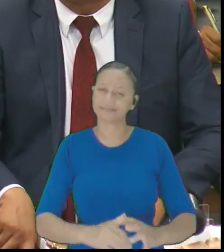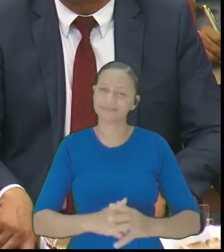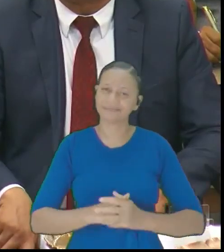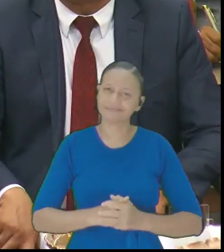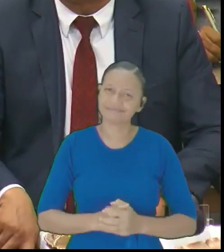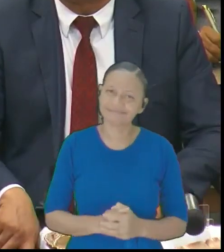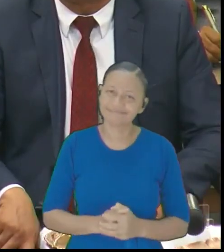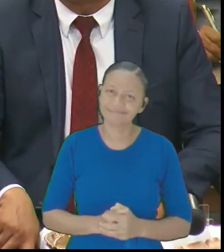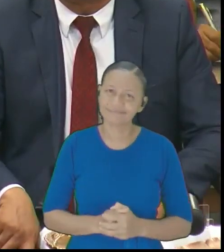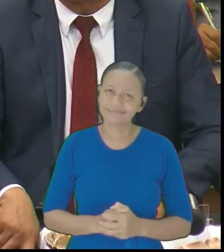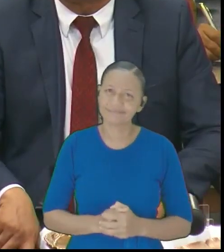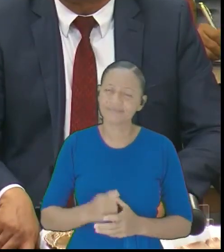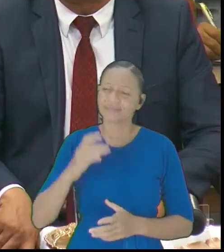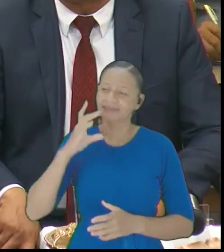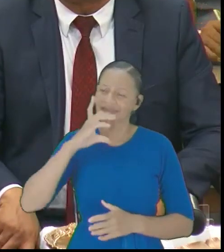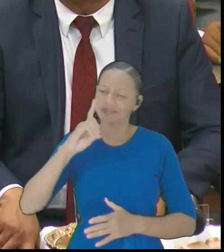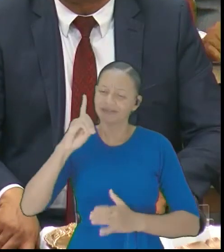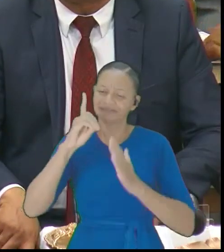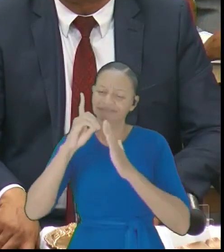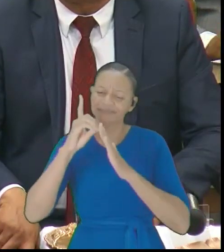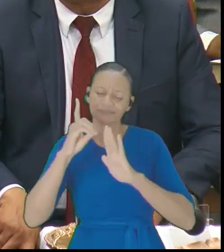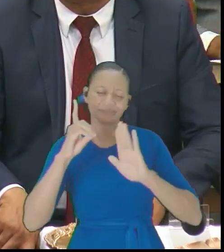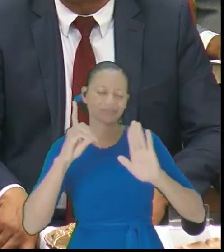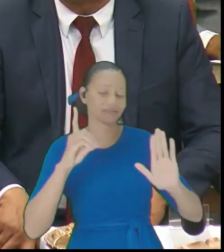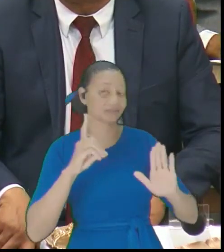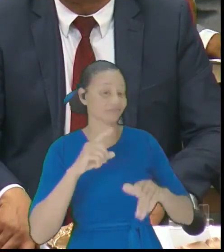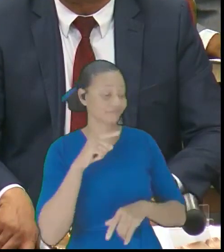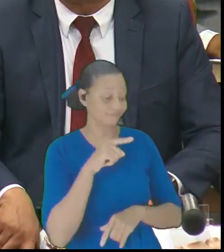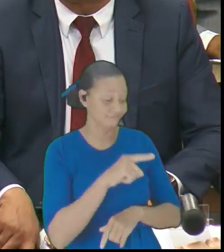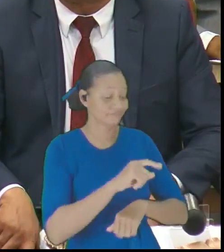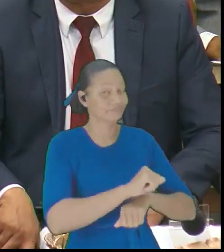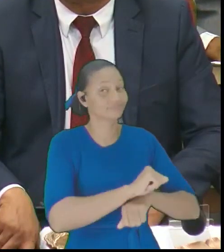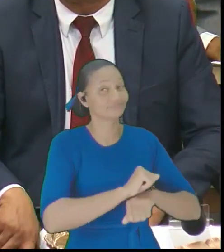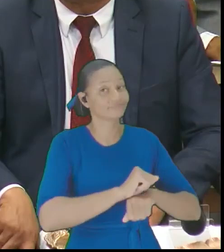A quem Deus fez promessa? A Abraão.